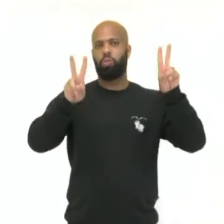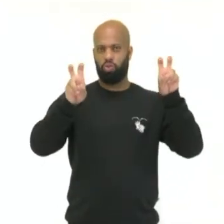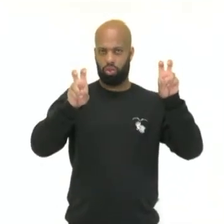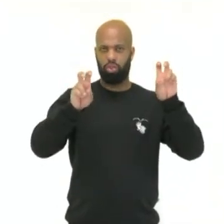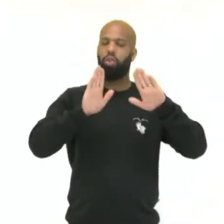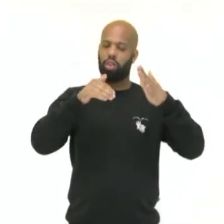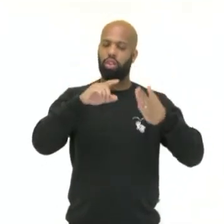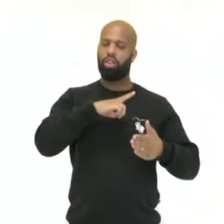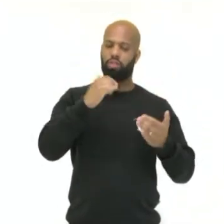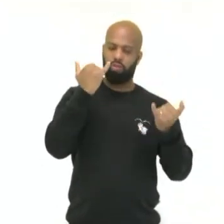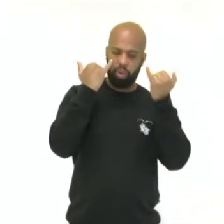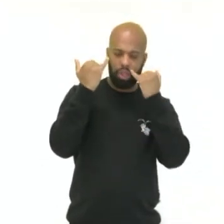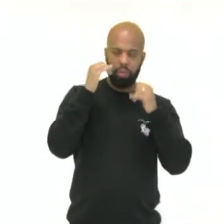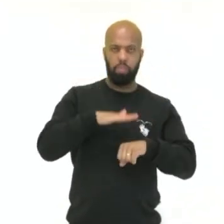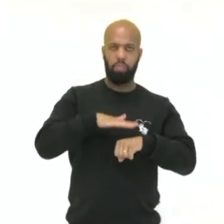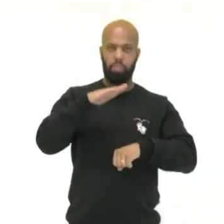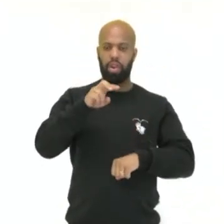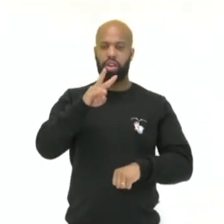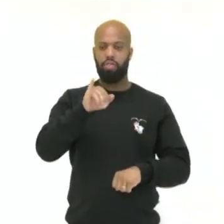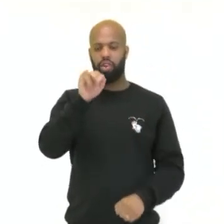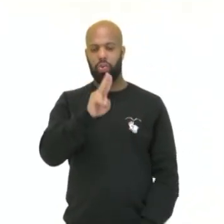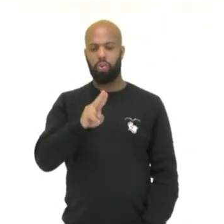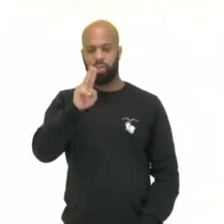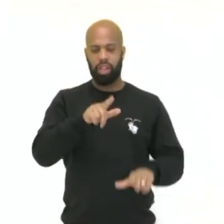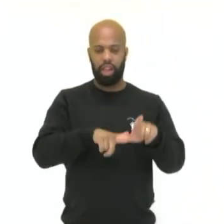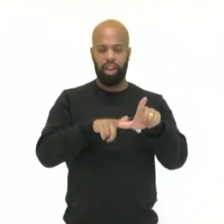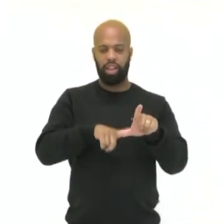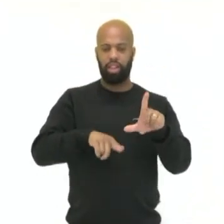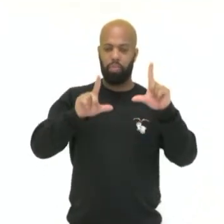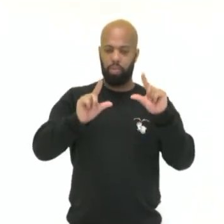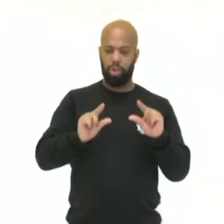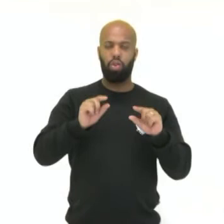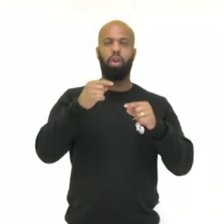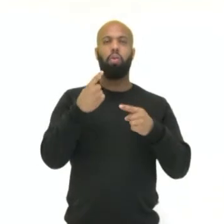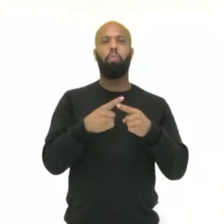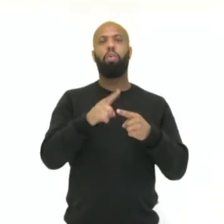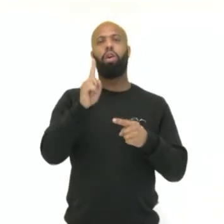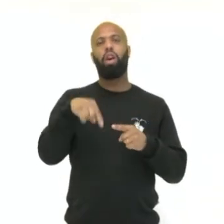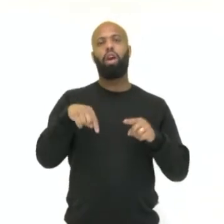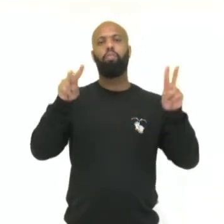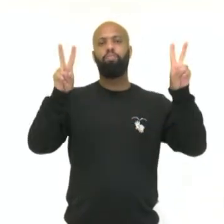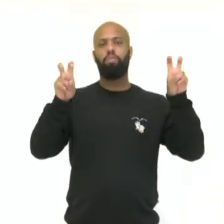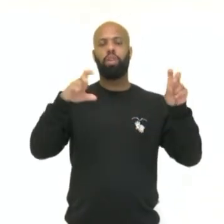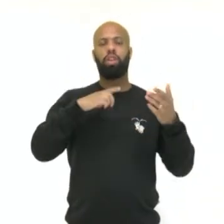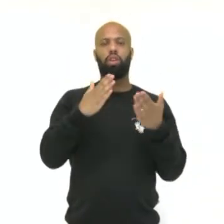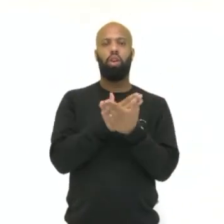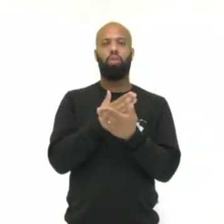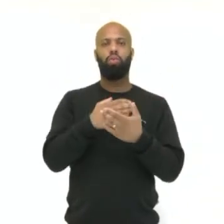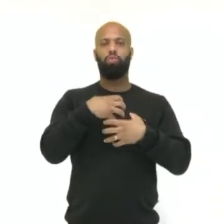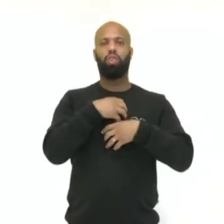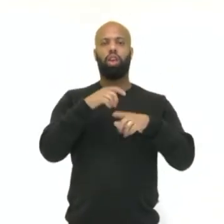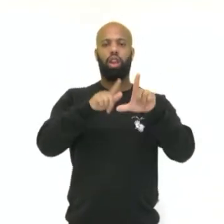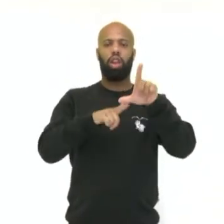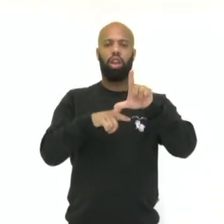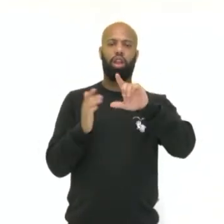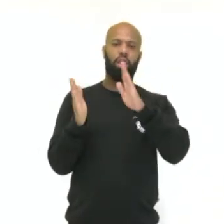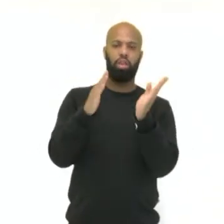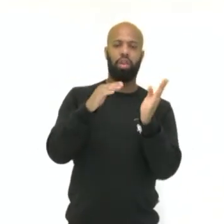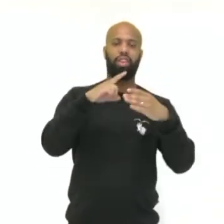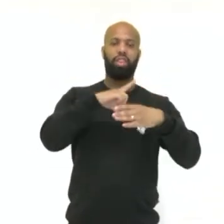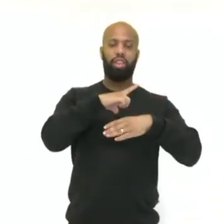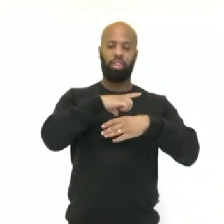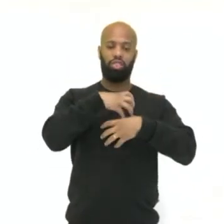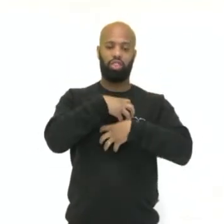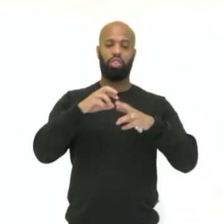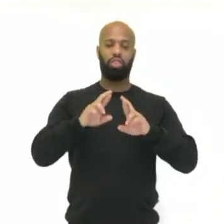informação a mais. Então, ela vai usar letras menores, que é do título. Muitas das vezes ela está em itálico. Tem que aparecer diferente.